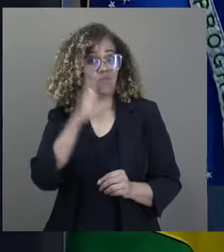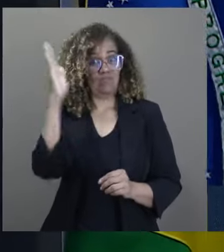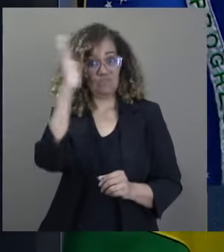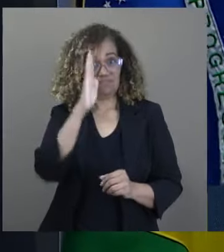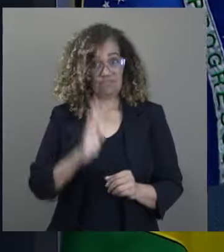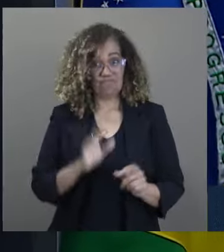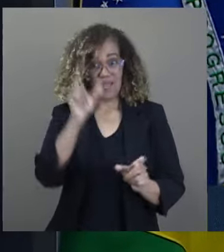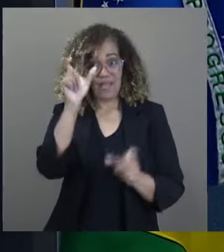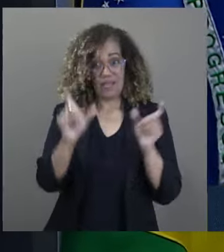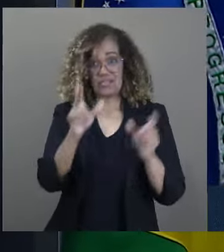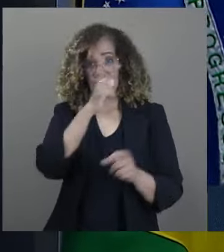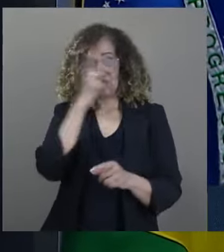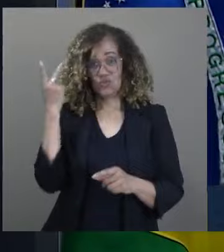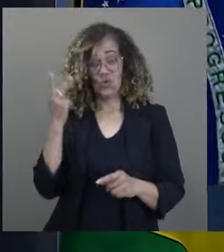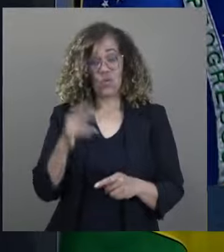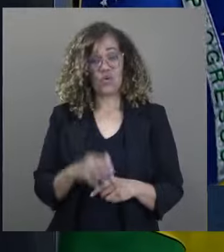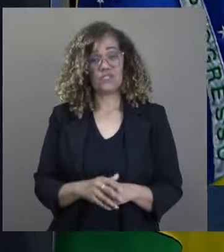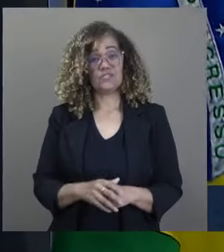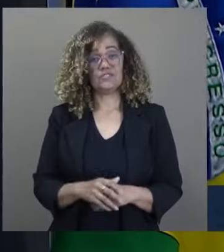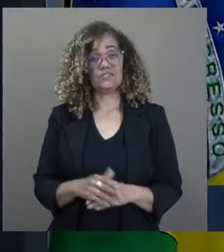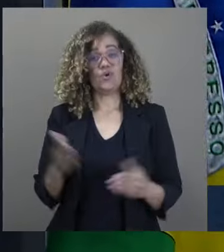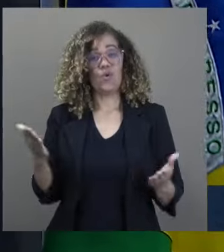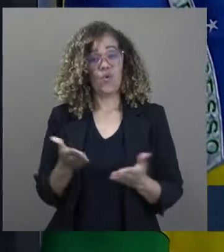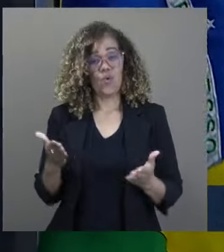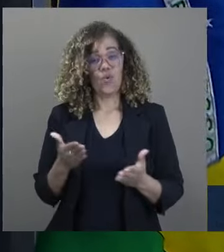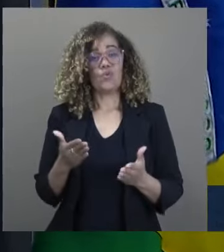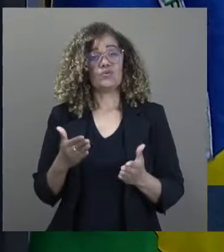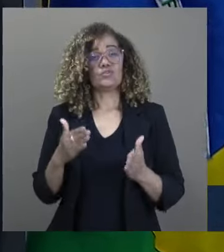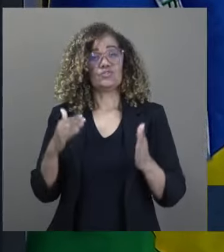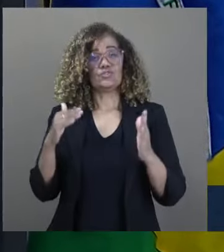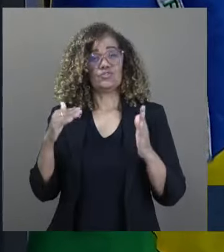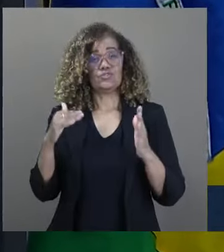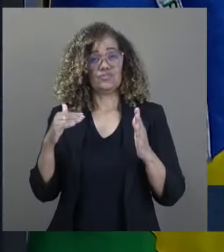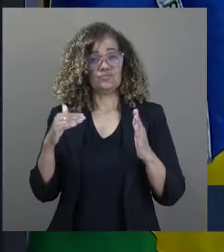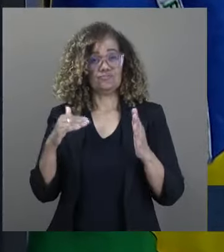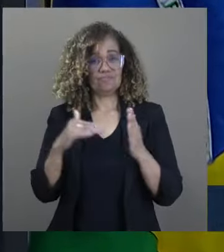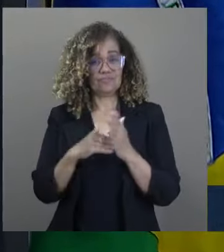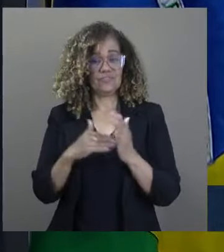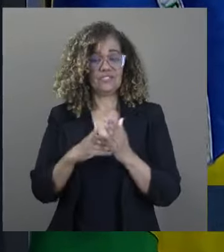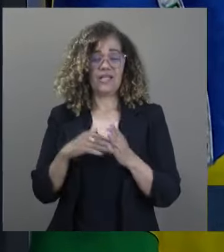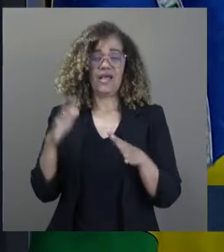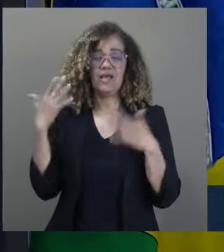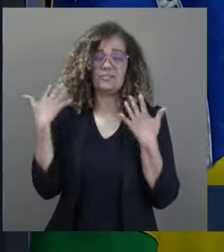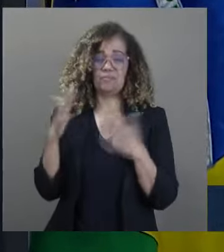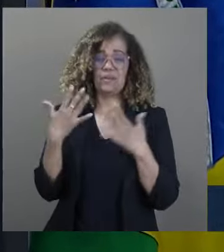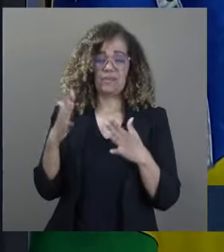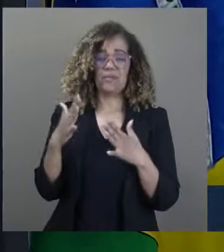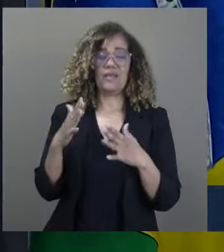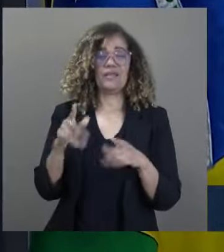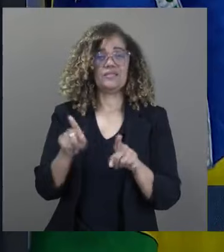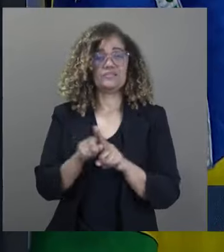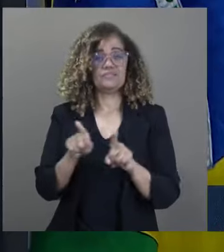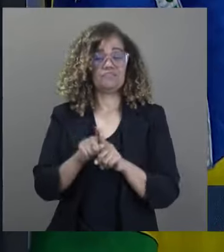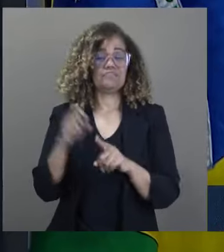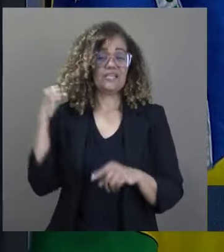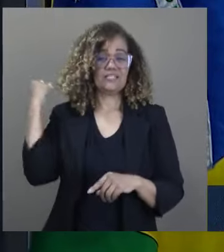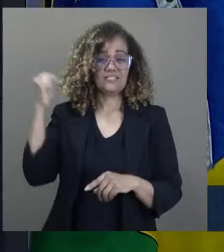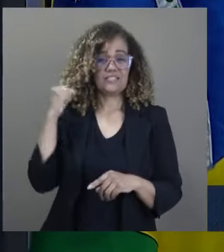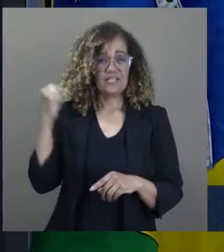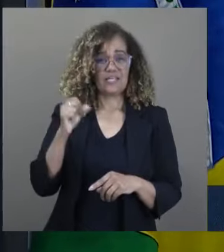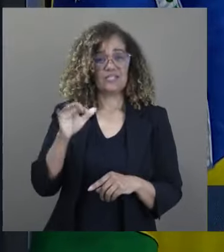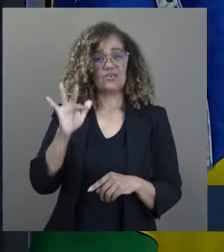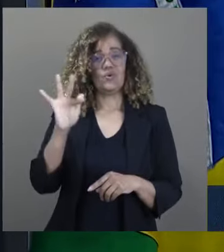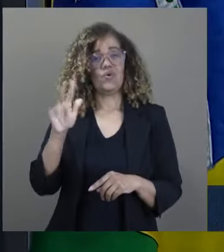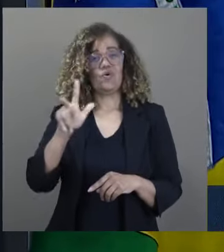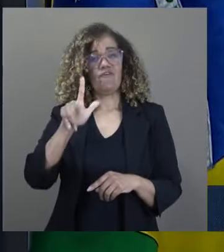Nós precisamos, e hoje o Senado está de parabéns, senador Sérgio Moro, senador Flávio Bolsonaro, que se empenharam